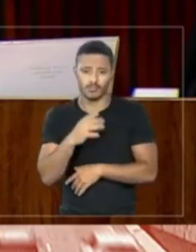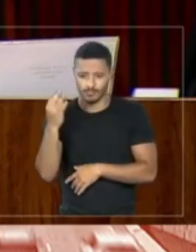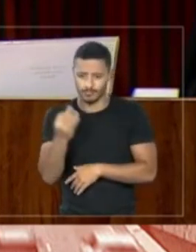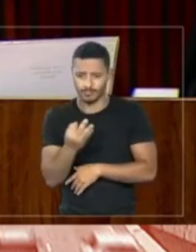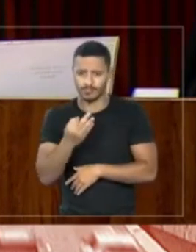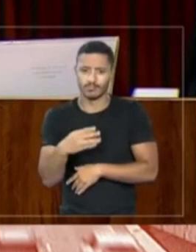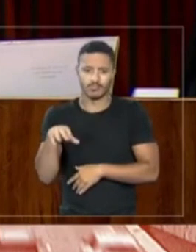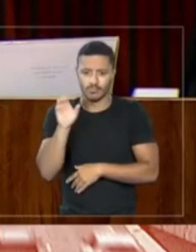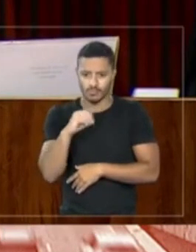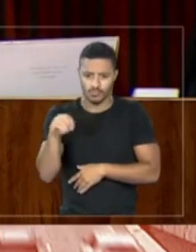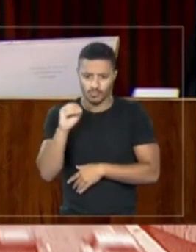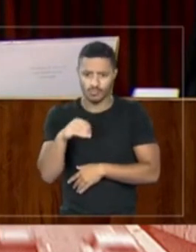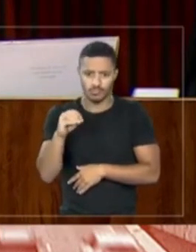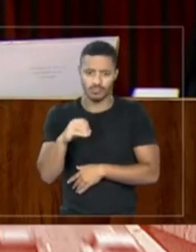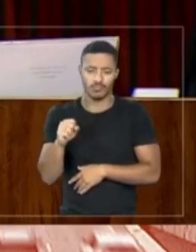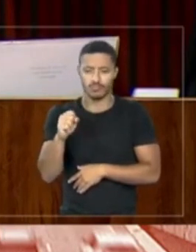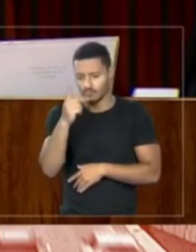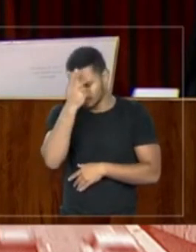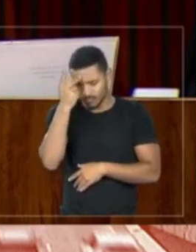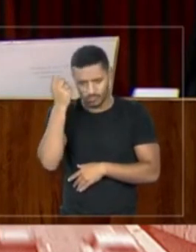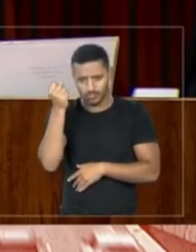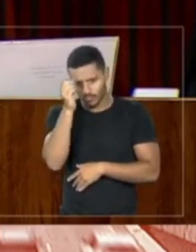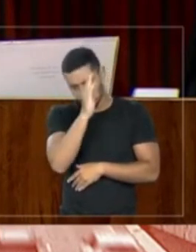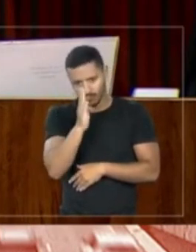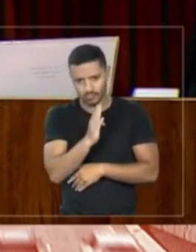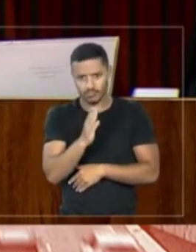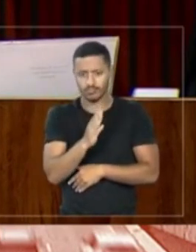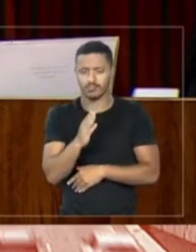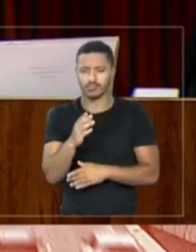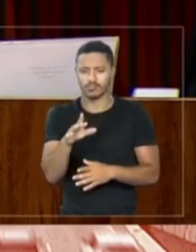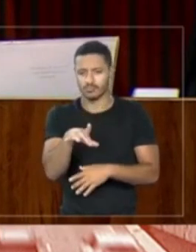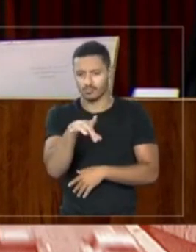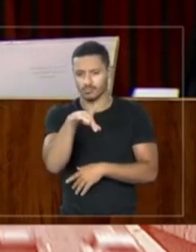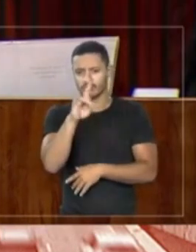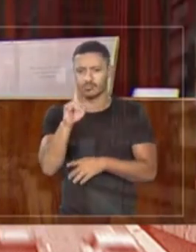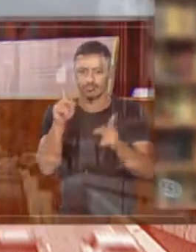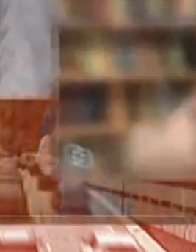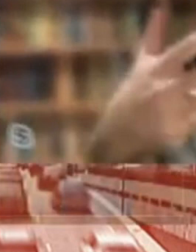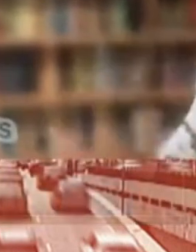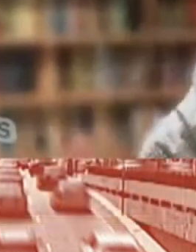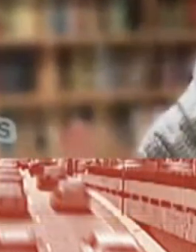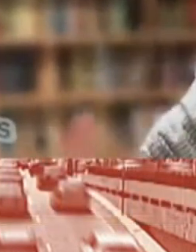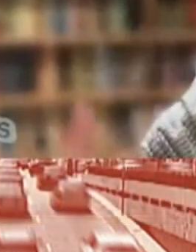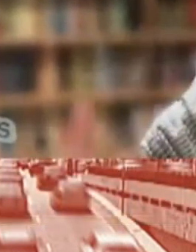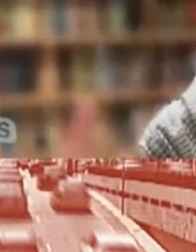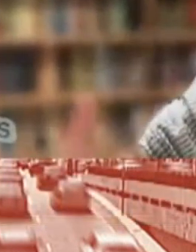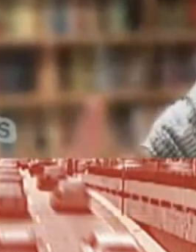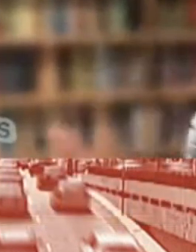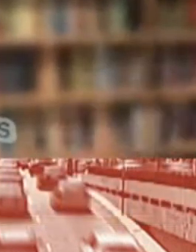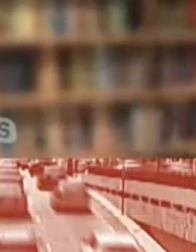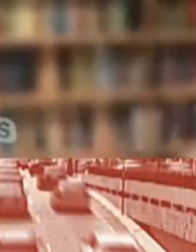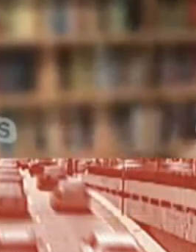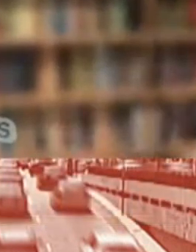um ciberativista, né? Um cara que tá, é um ativista digital daqueles bem agressivos, né?